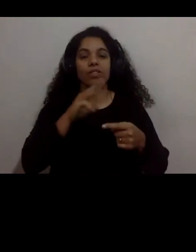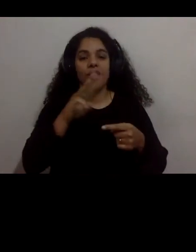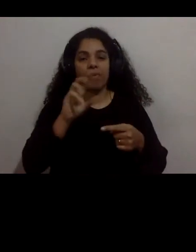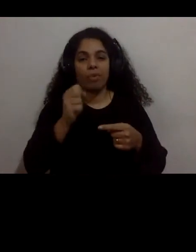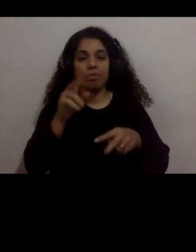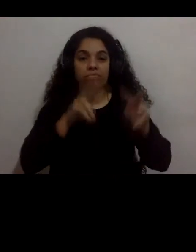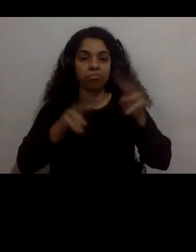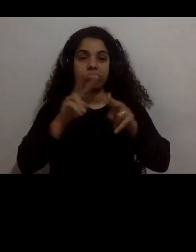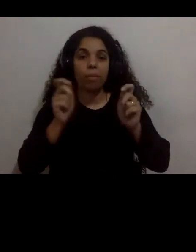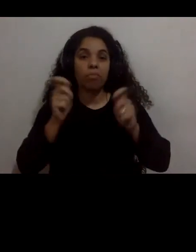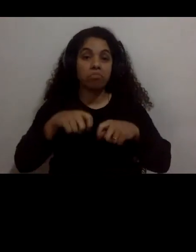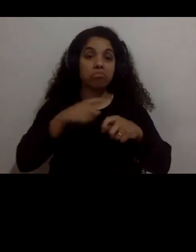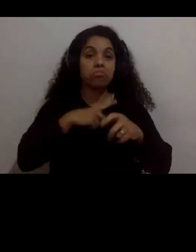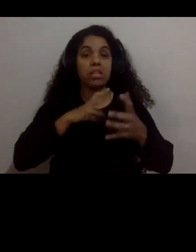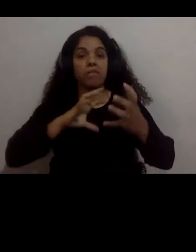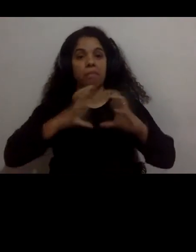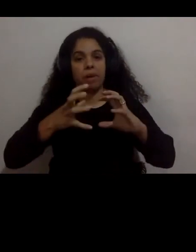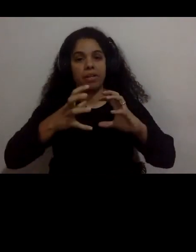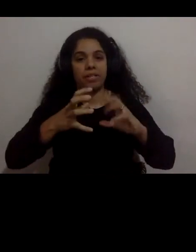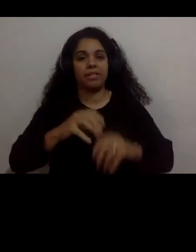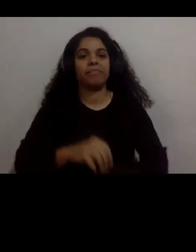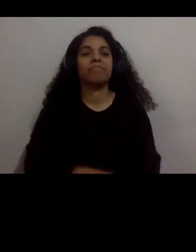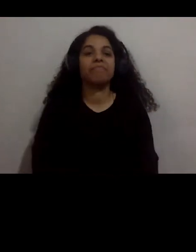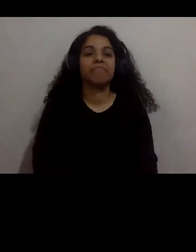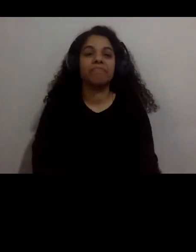possíveis bugs.